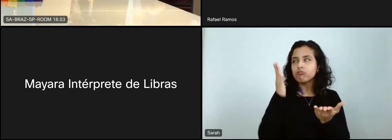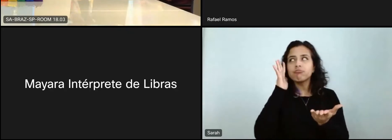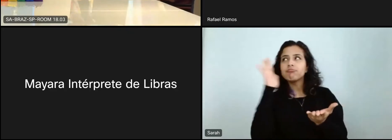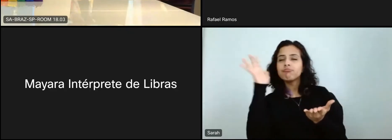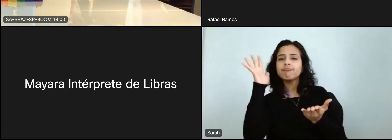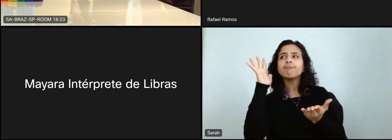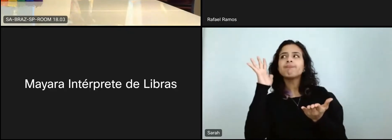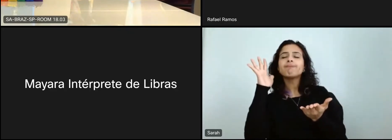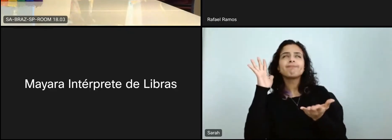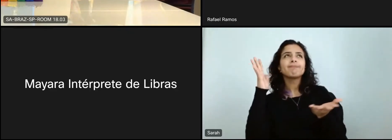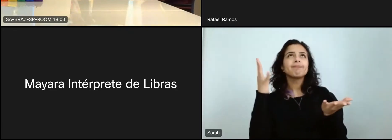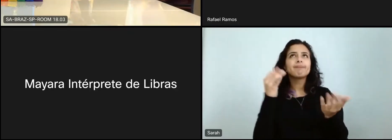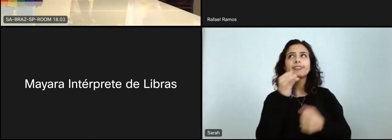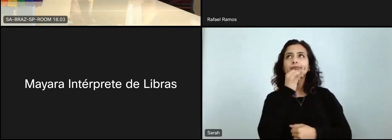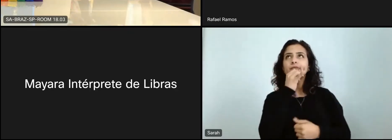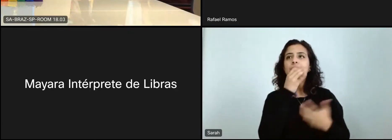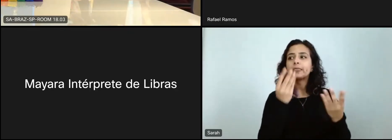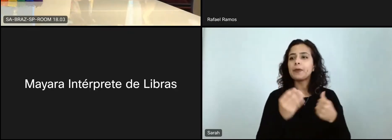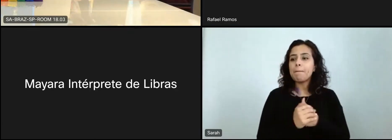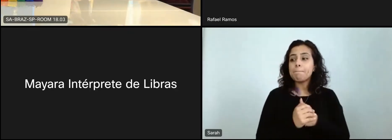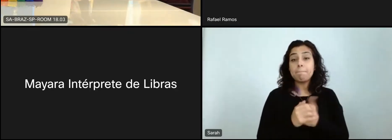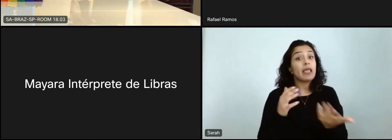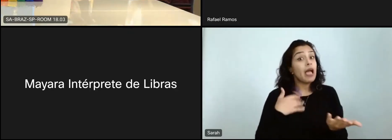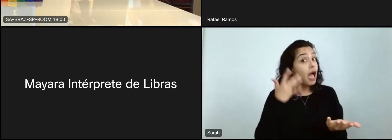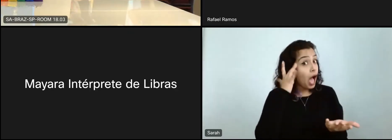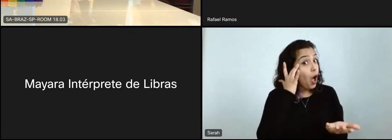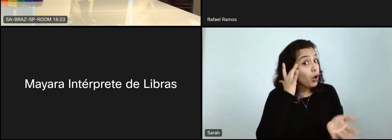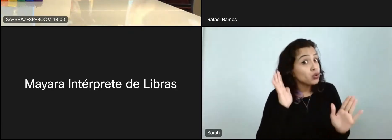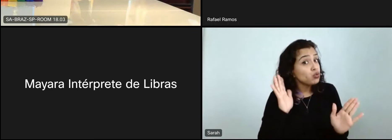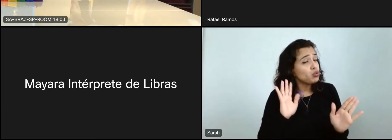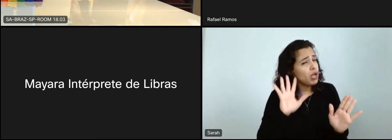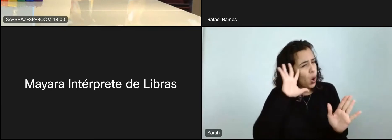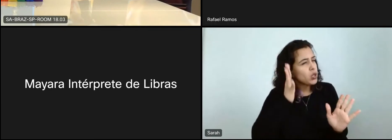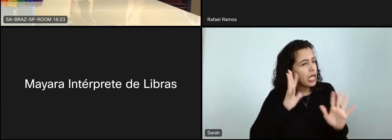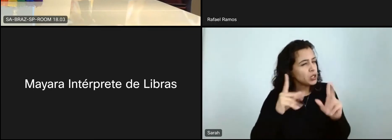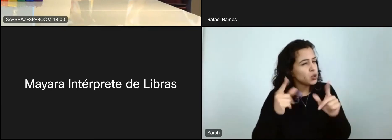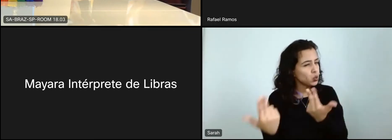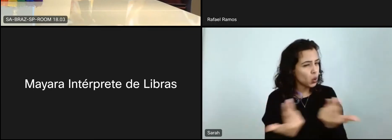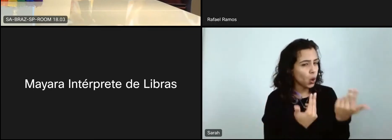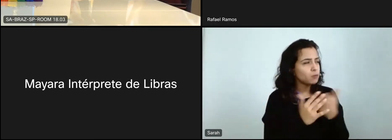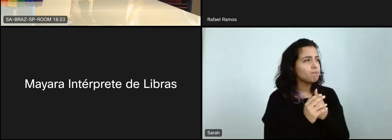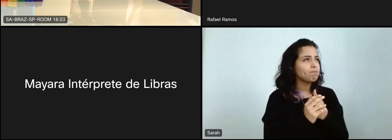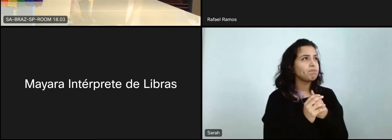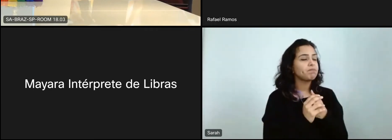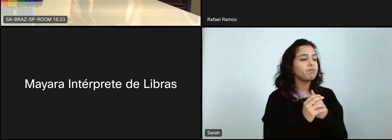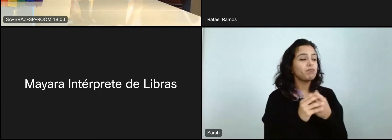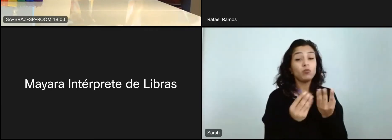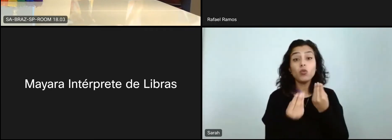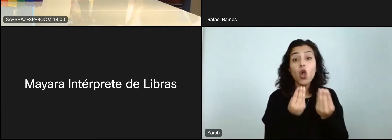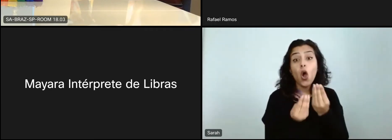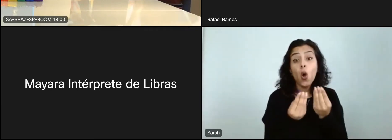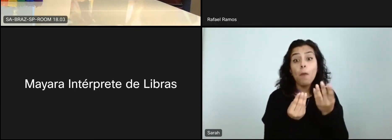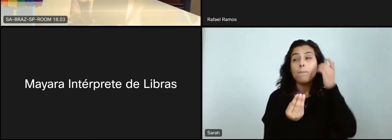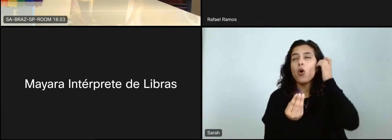de, por exemplo, e eu acho que isso passa com todo mundo, assim, com a pergunta, como é que a gente evita que as pessoas